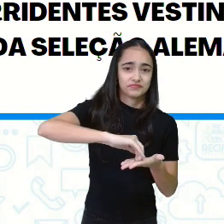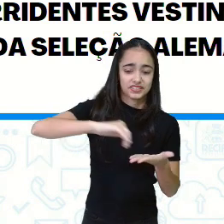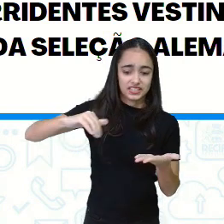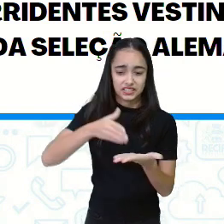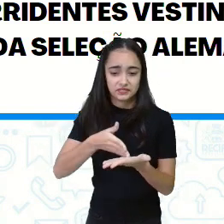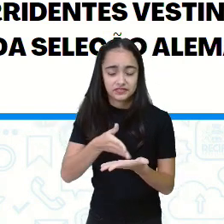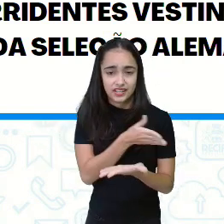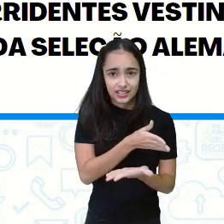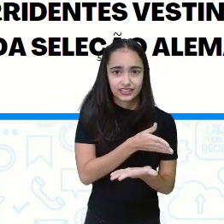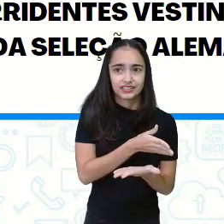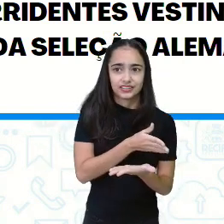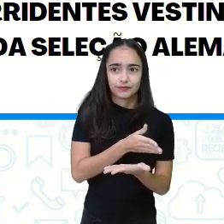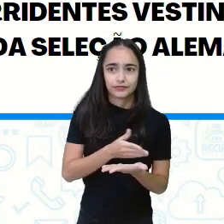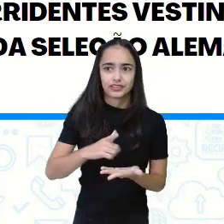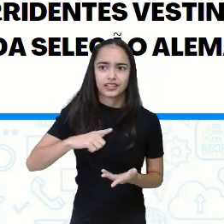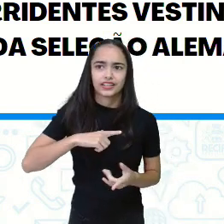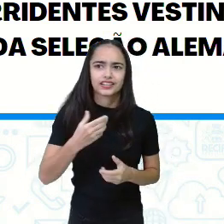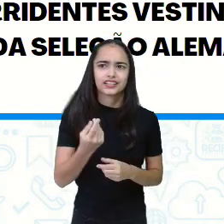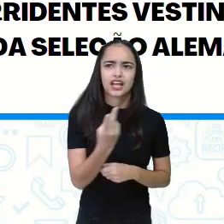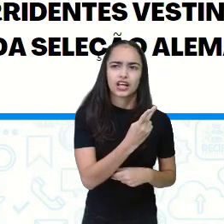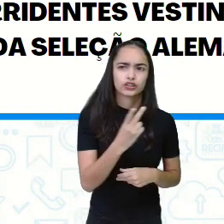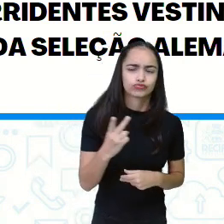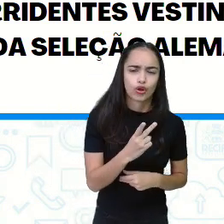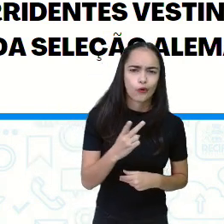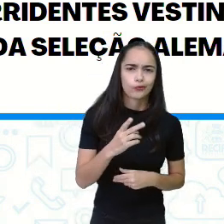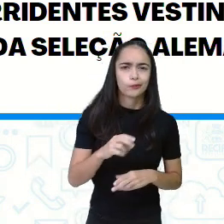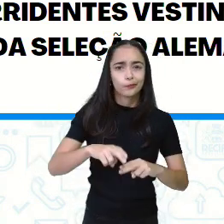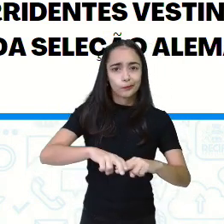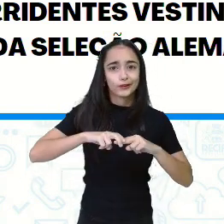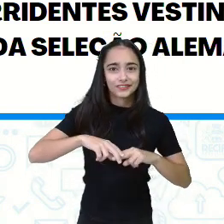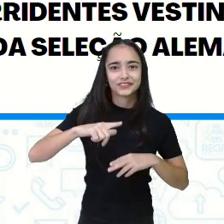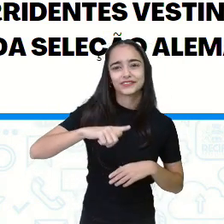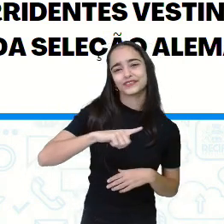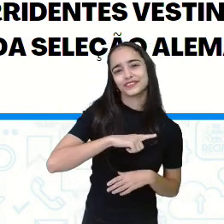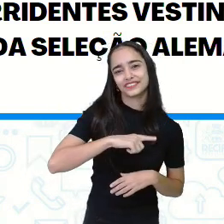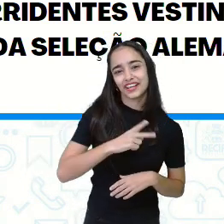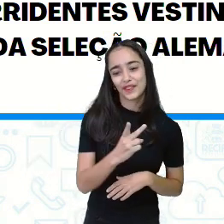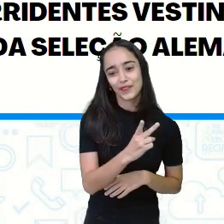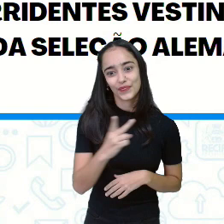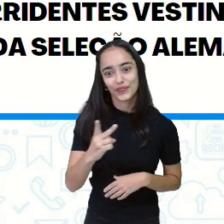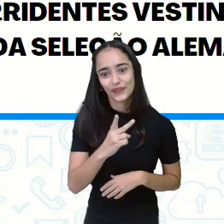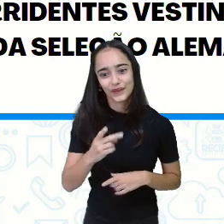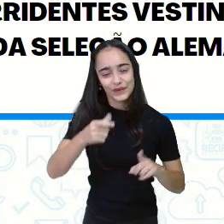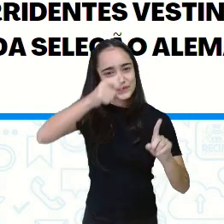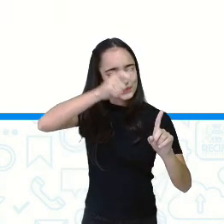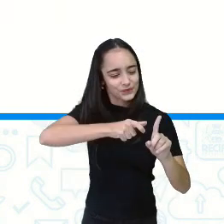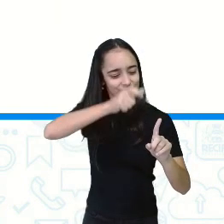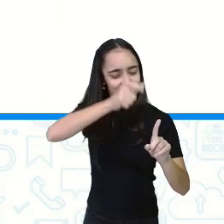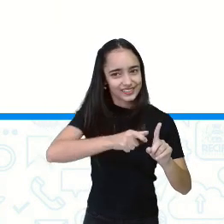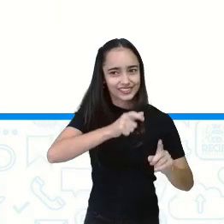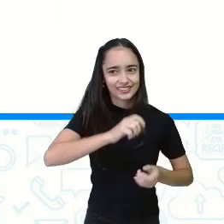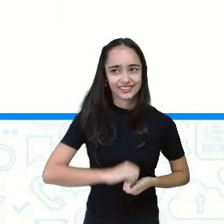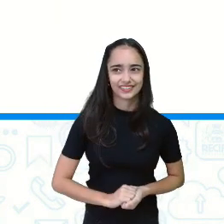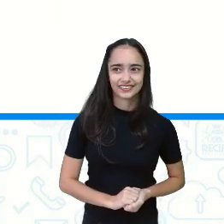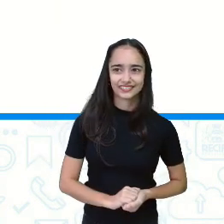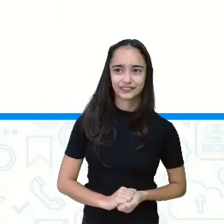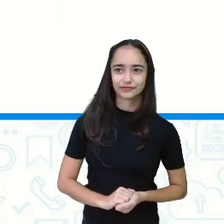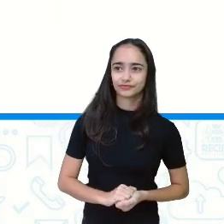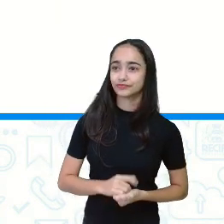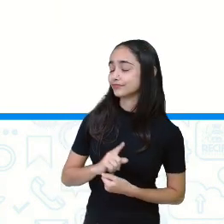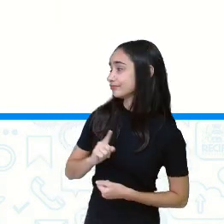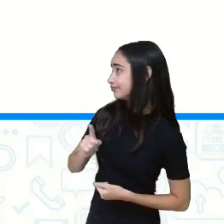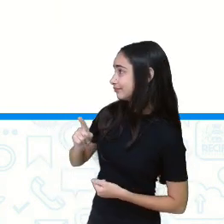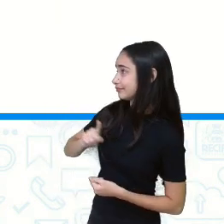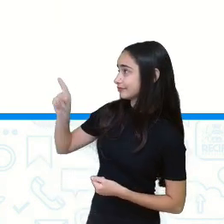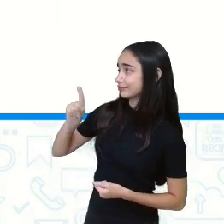época ainda era dividida em Alemanha Oriental e Ocidental. Por isso que foram 2 mascotes aí, o TIP e o TAP.